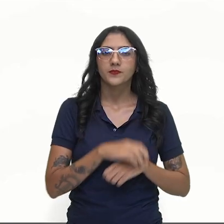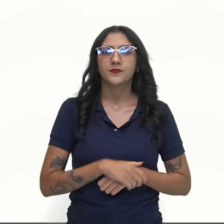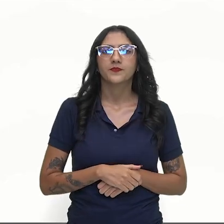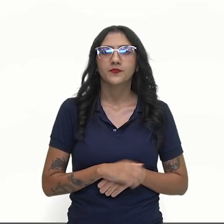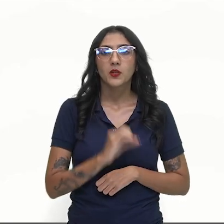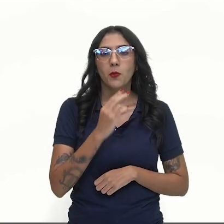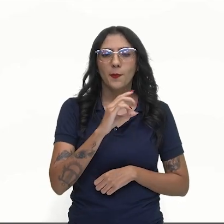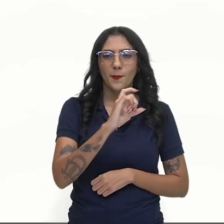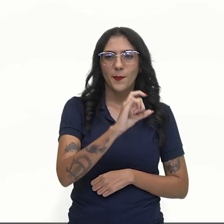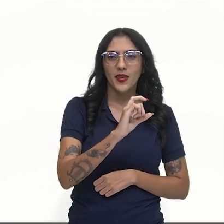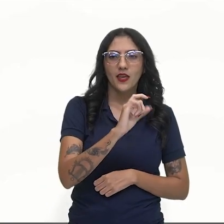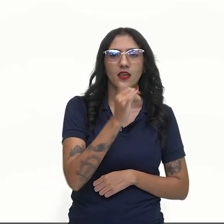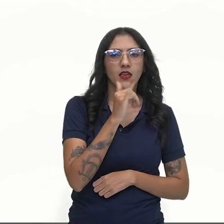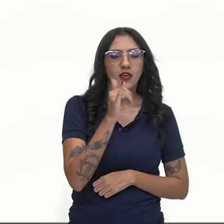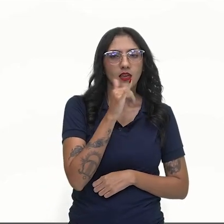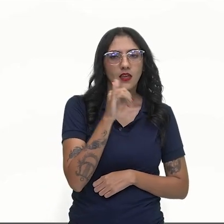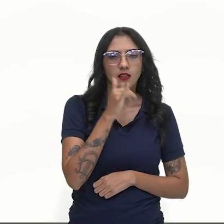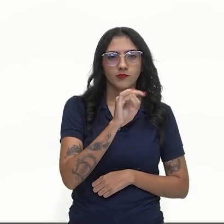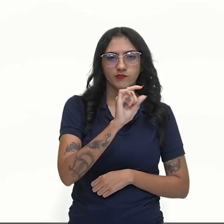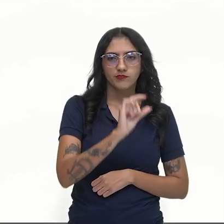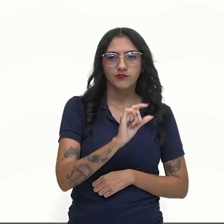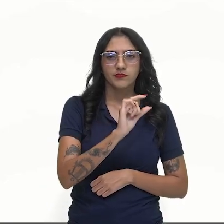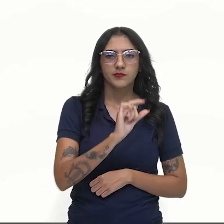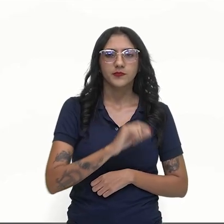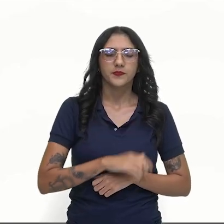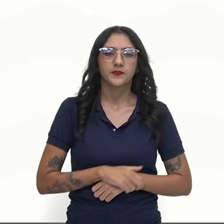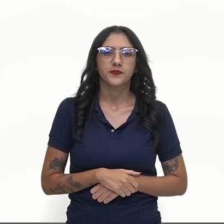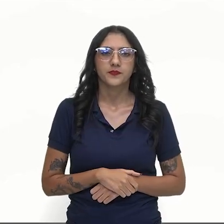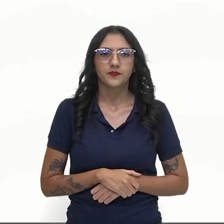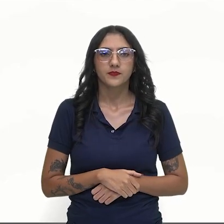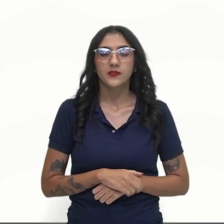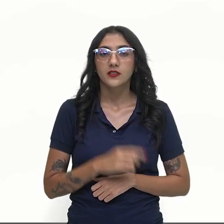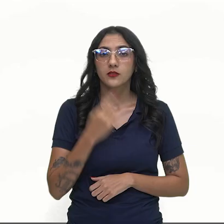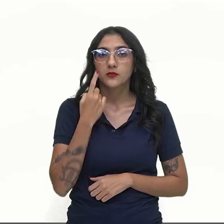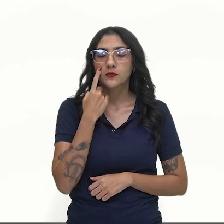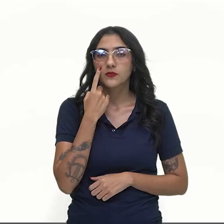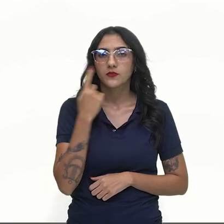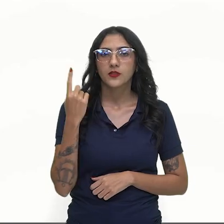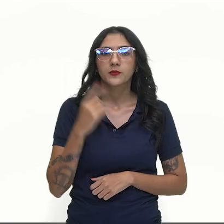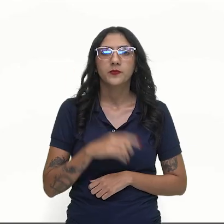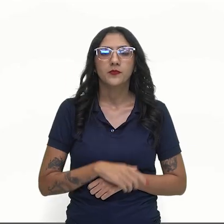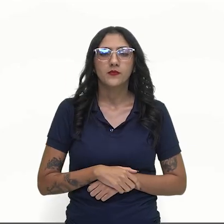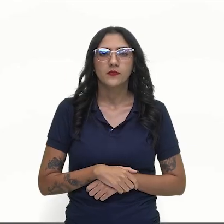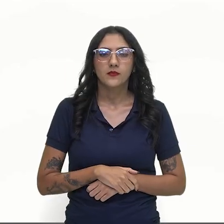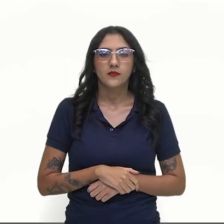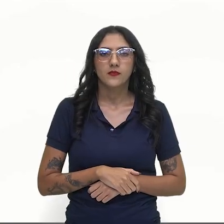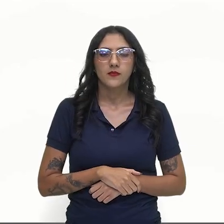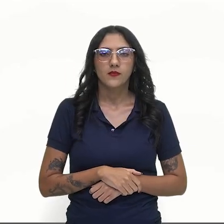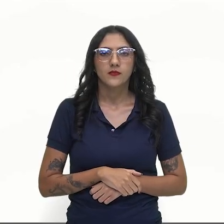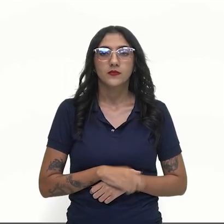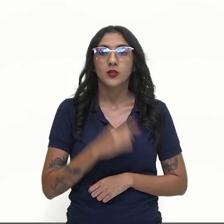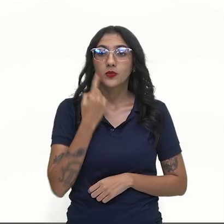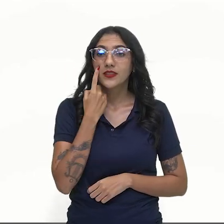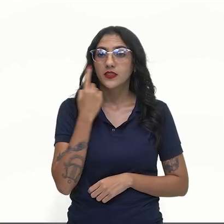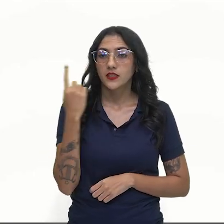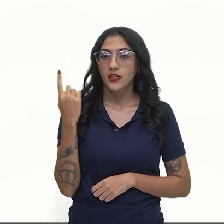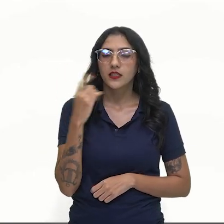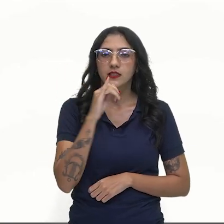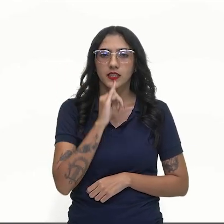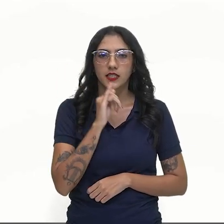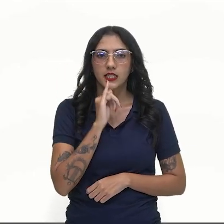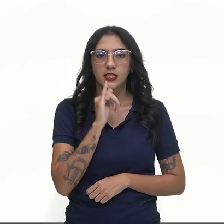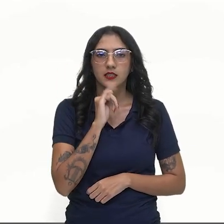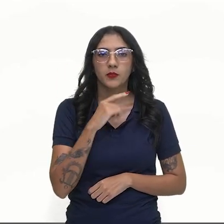ou as pilhas. Aí você vai perceber que eu tenho, no caso aí, que ela vai